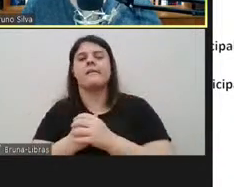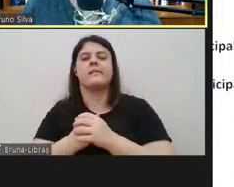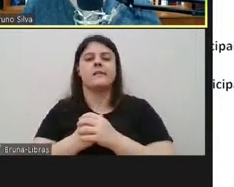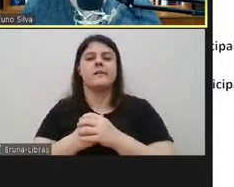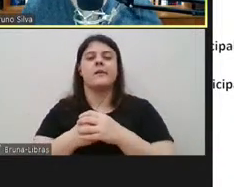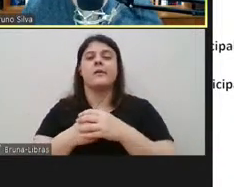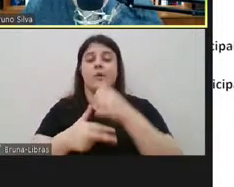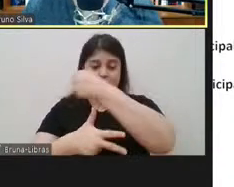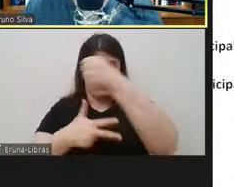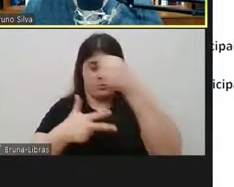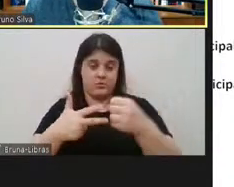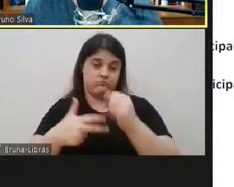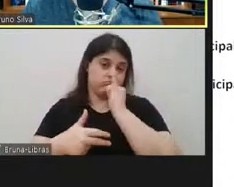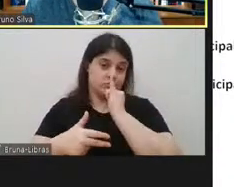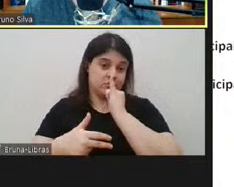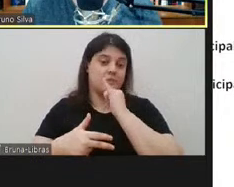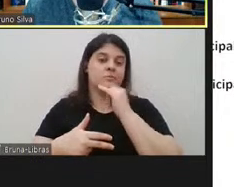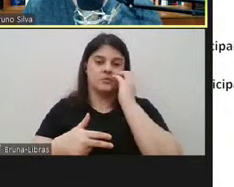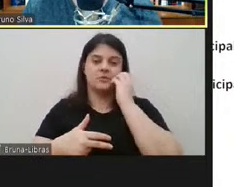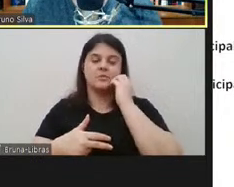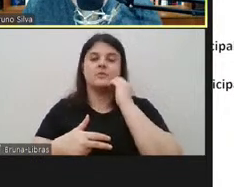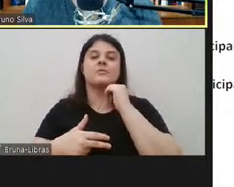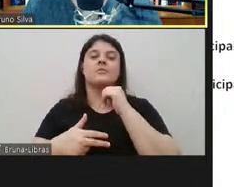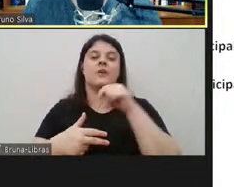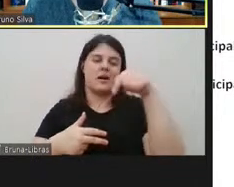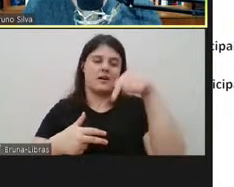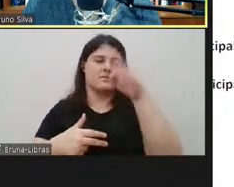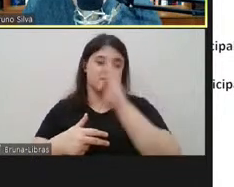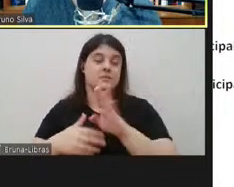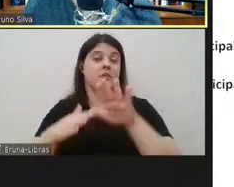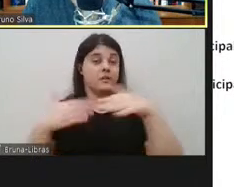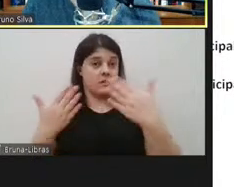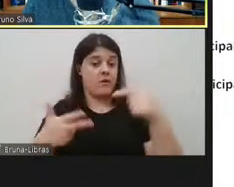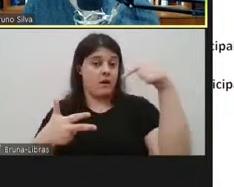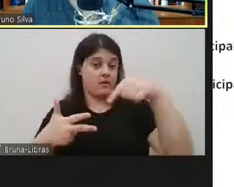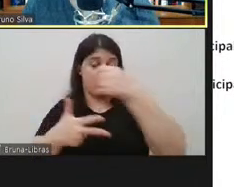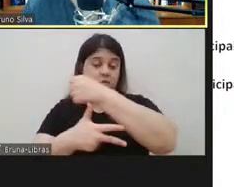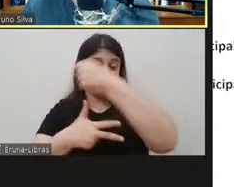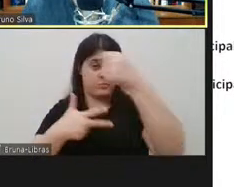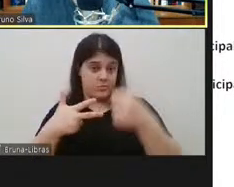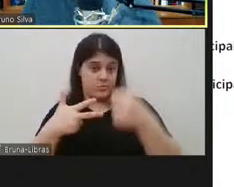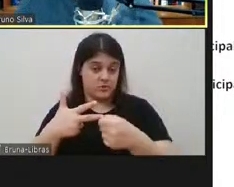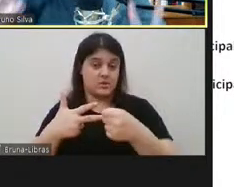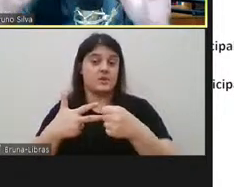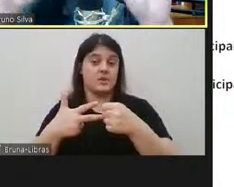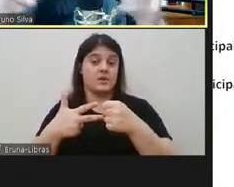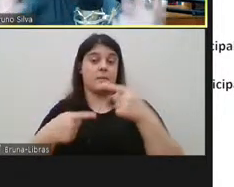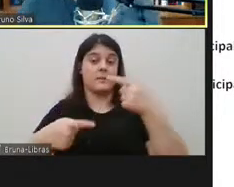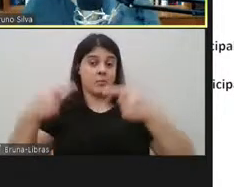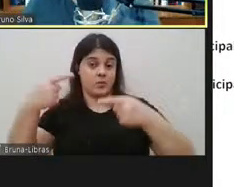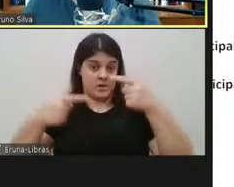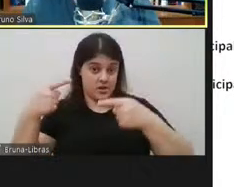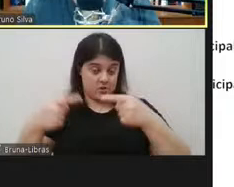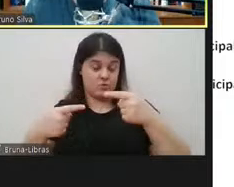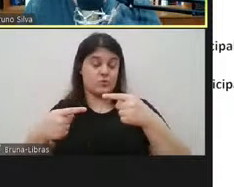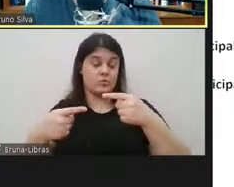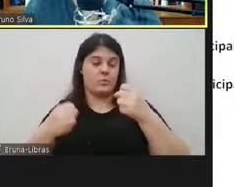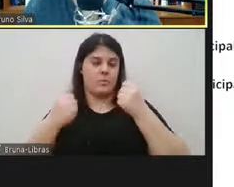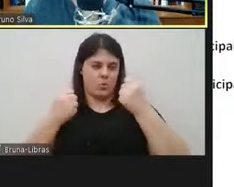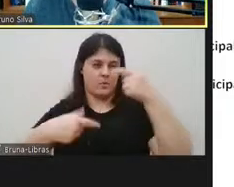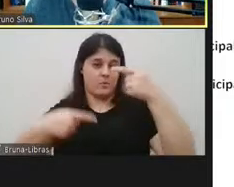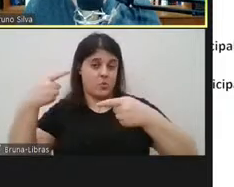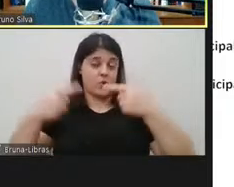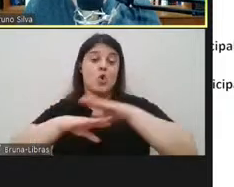os poderes por exemplo novamente o exemplo Com base no caso brasileiro a os poderes que estão poderes políticos vamos dizer assim